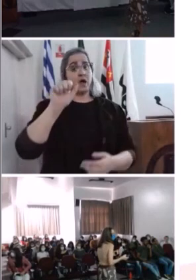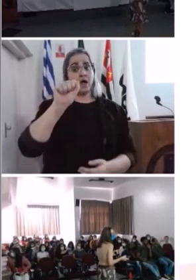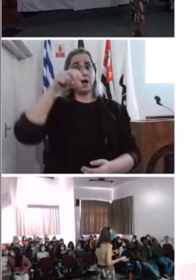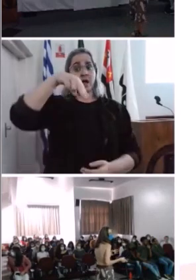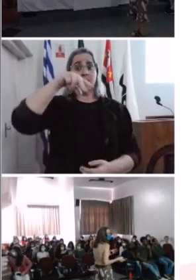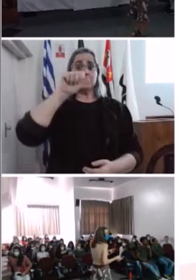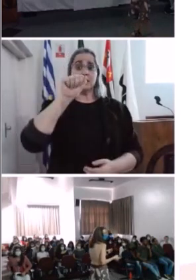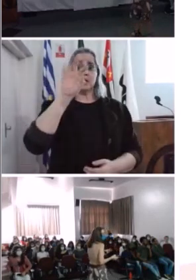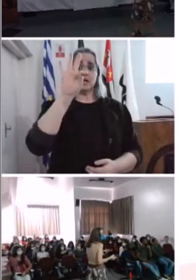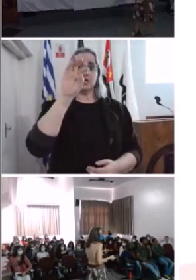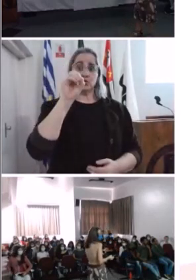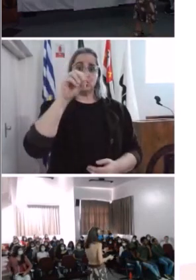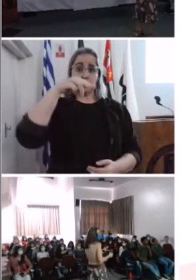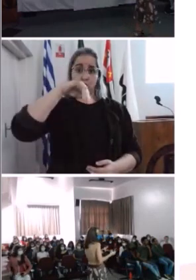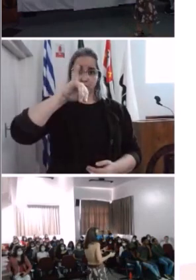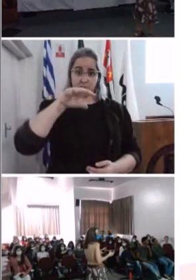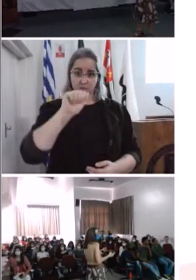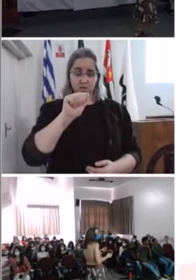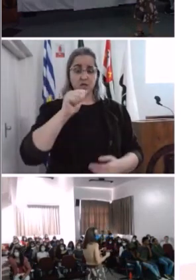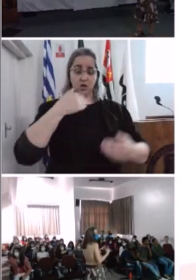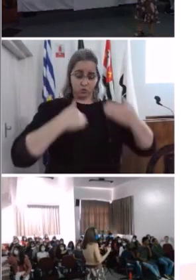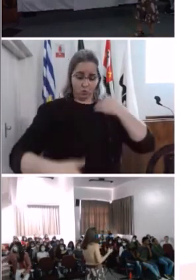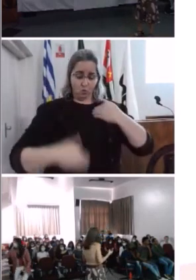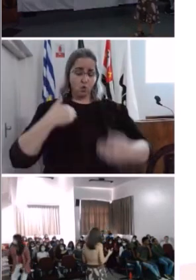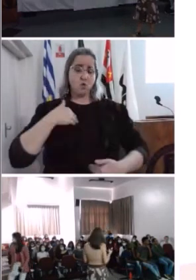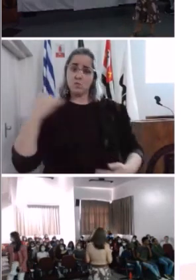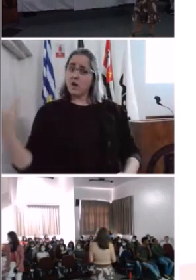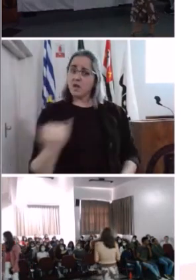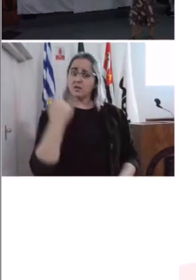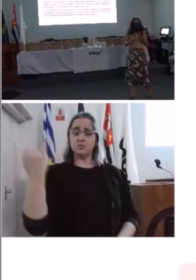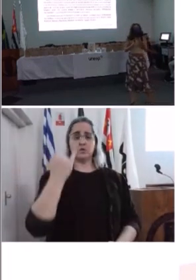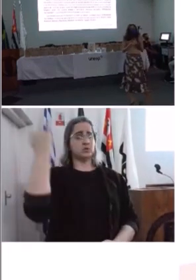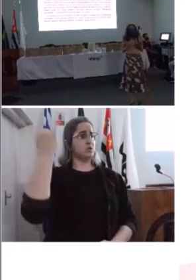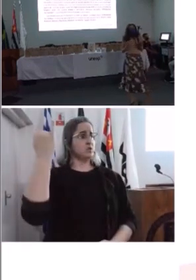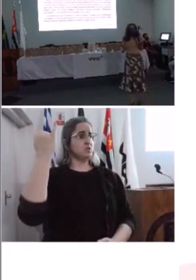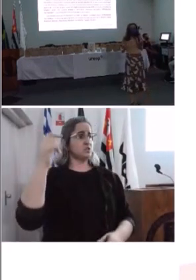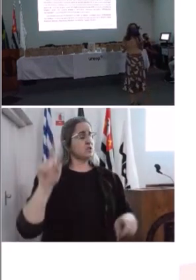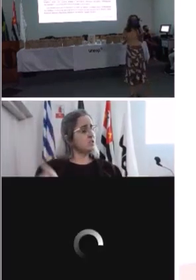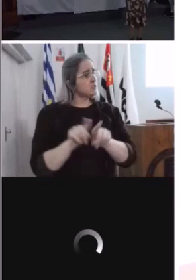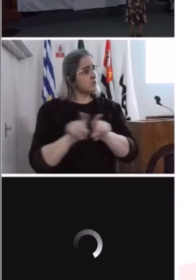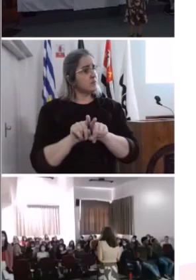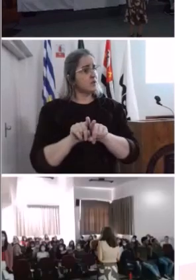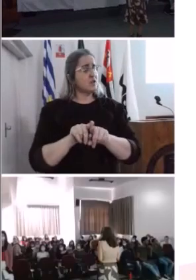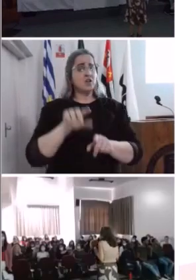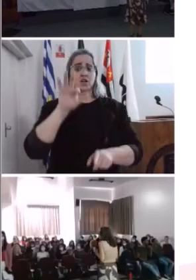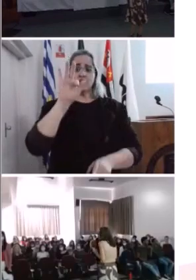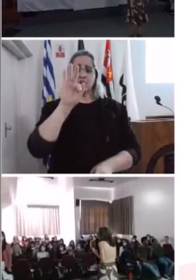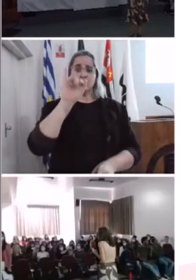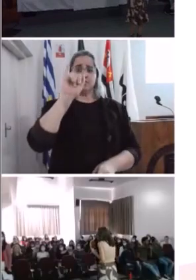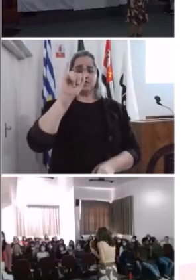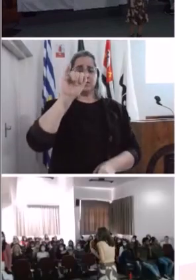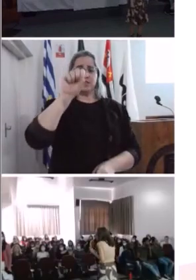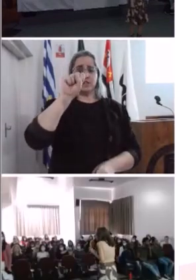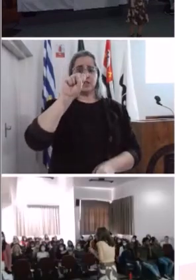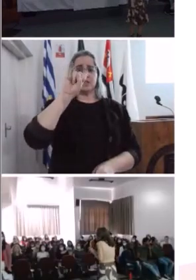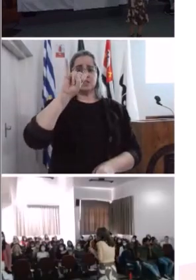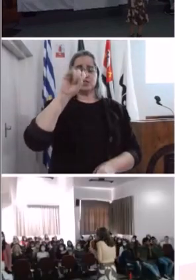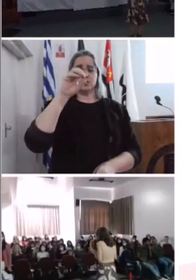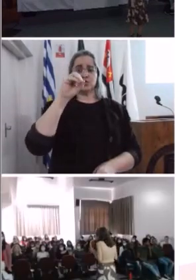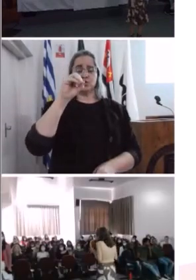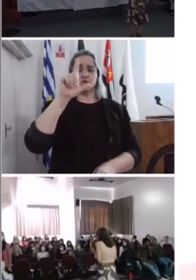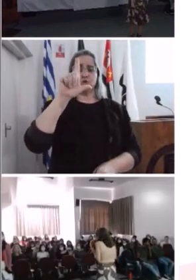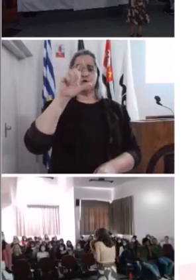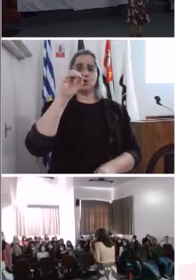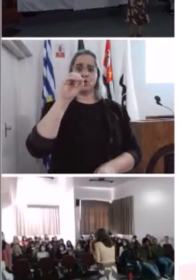é fundamental. Né? Os aspectos o quê? Morfológicos, fisiológicos. Se vocês não sabem o que é